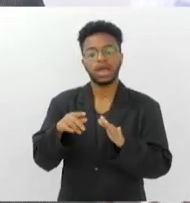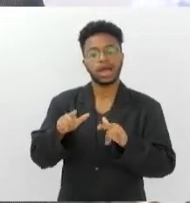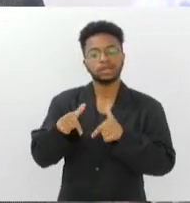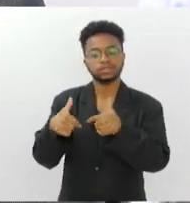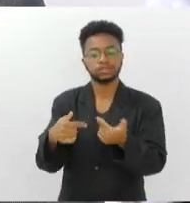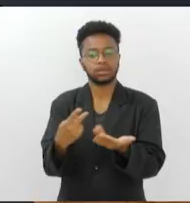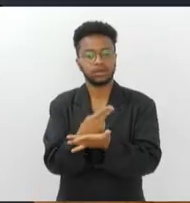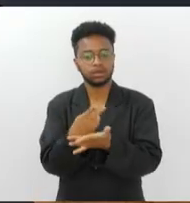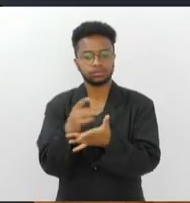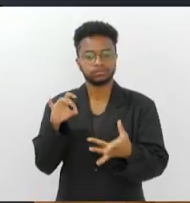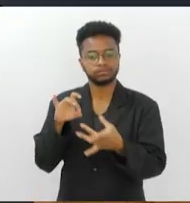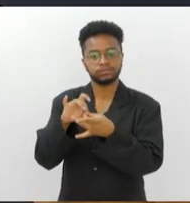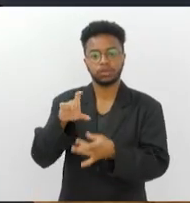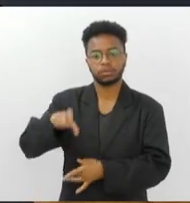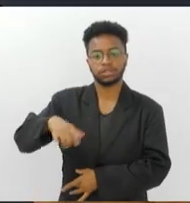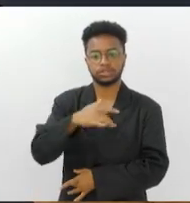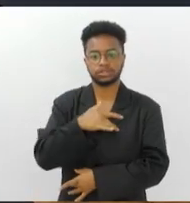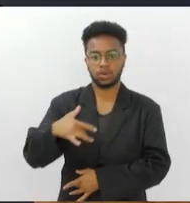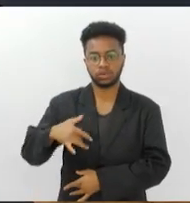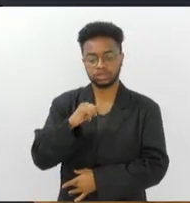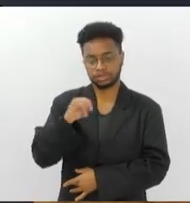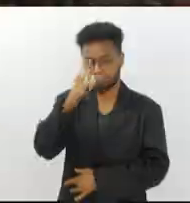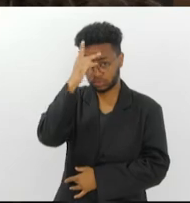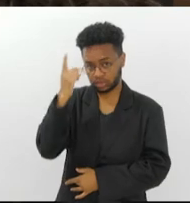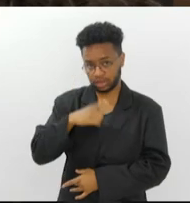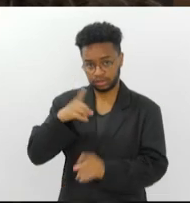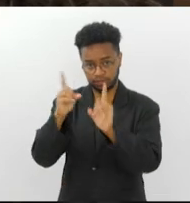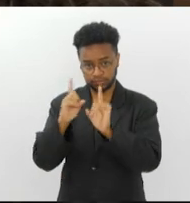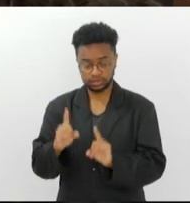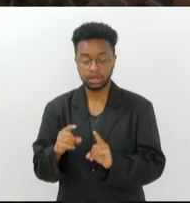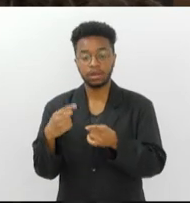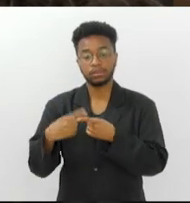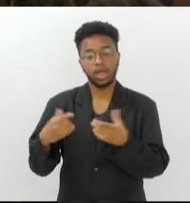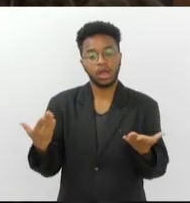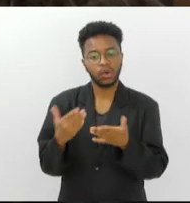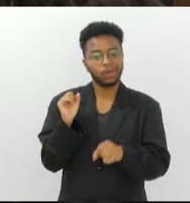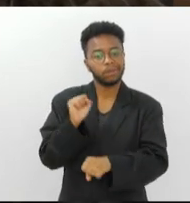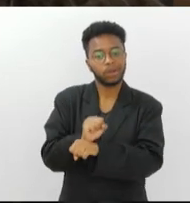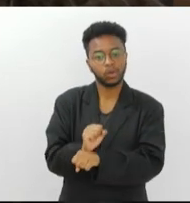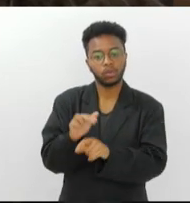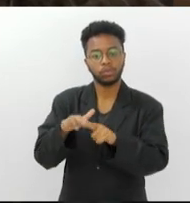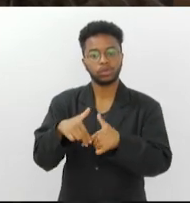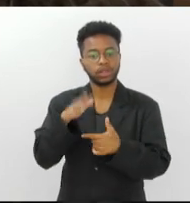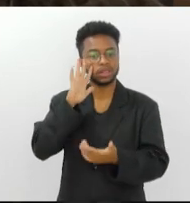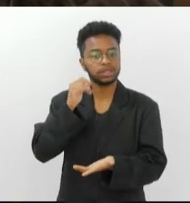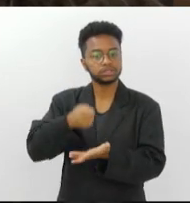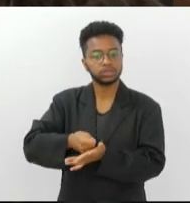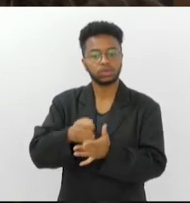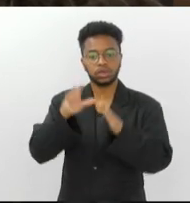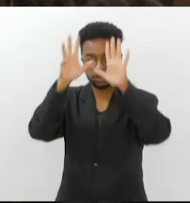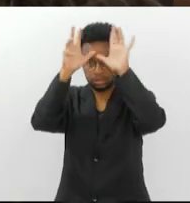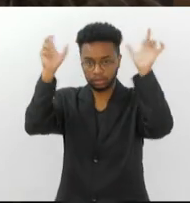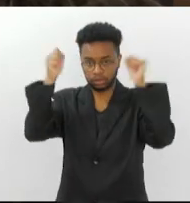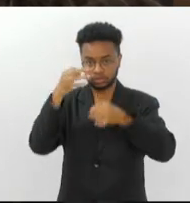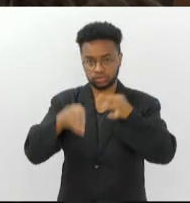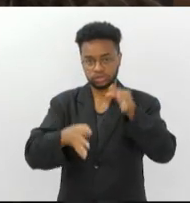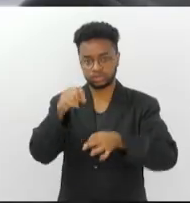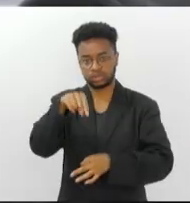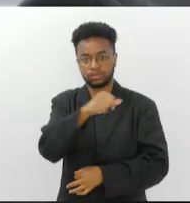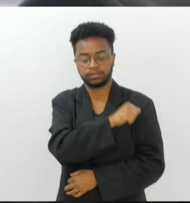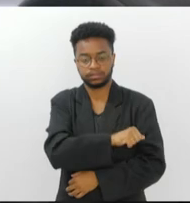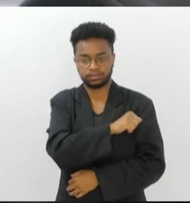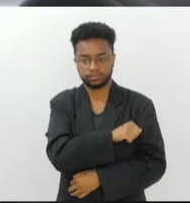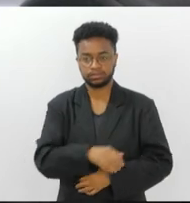planos de saúde de pessoas com deficiência e que no momento está paralisada por decisão do Tribunal de Justiça do Rio.